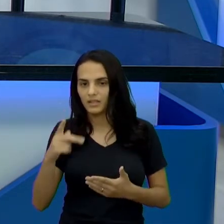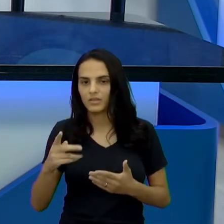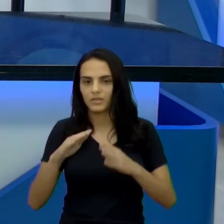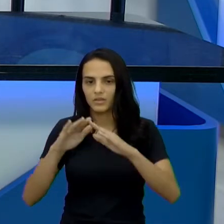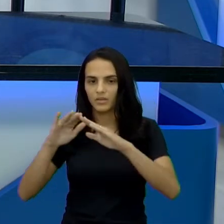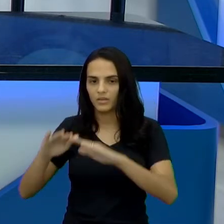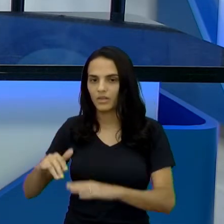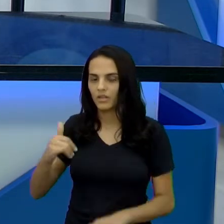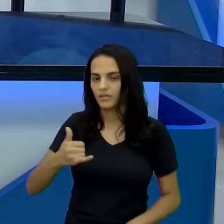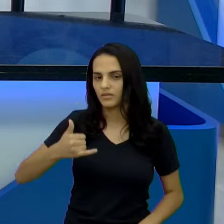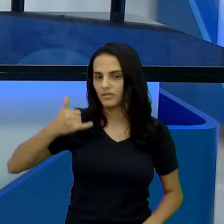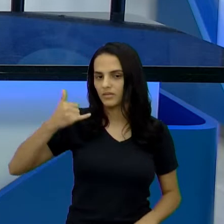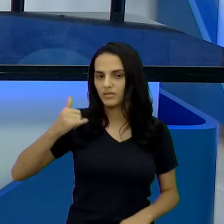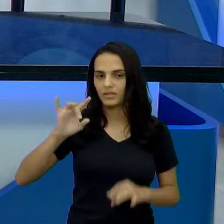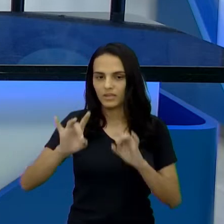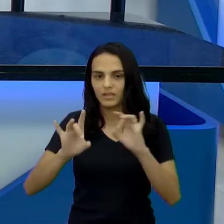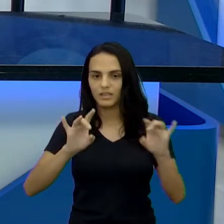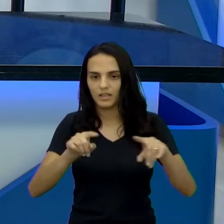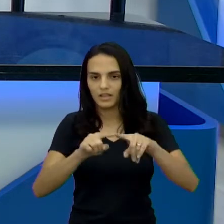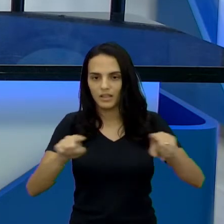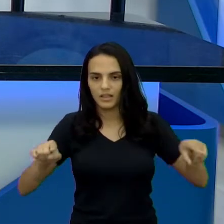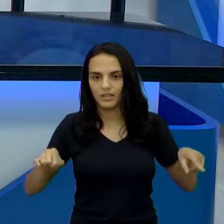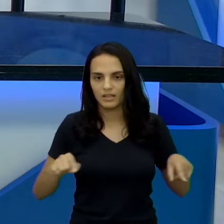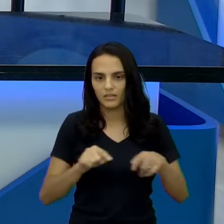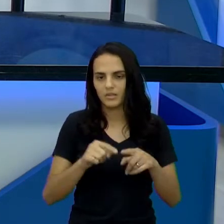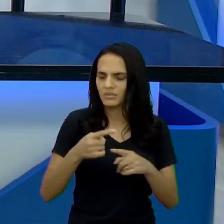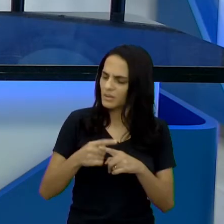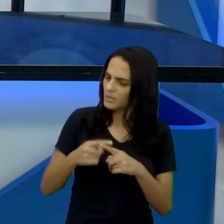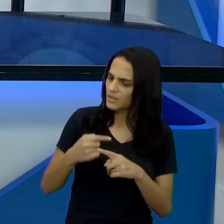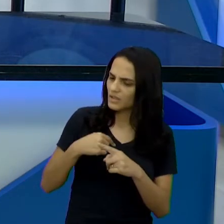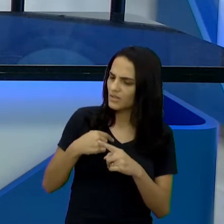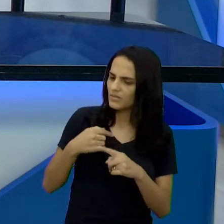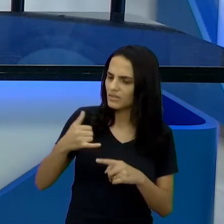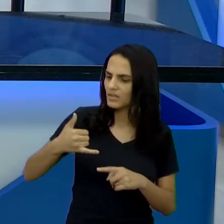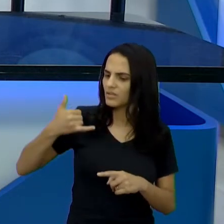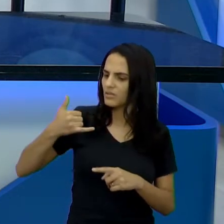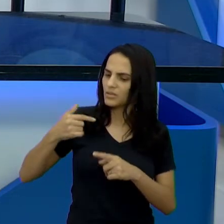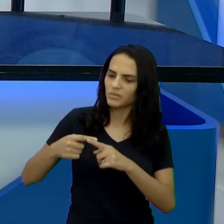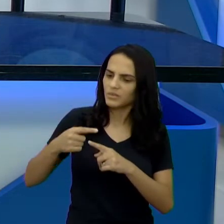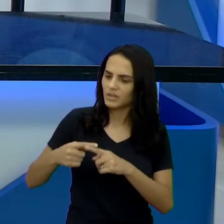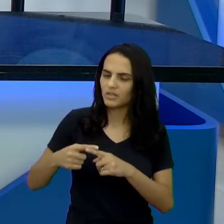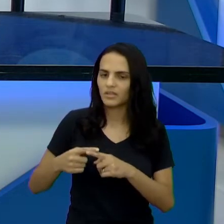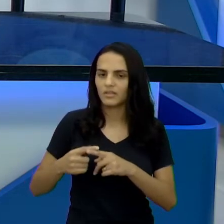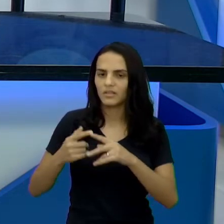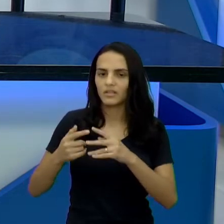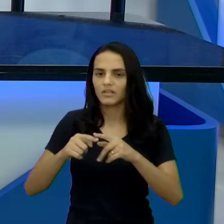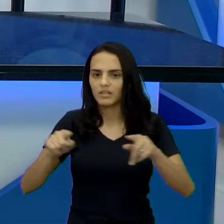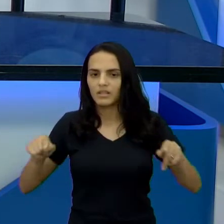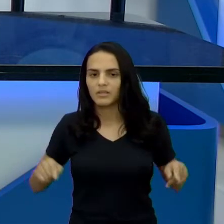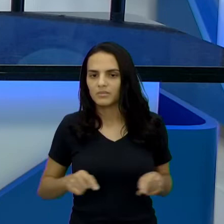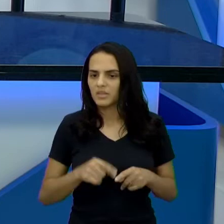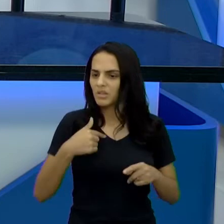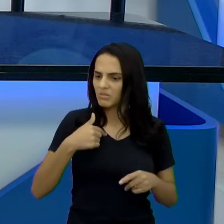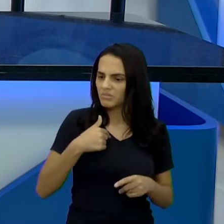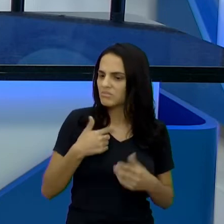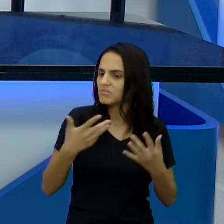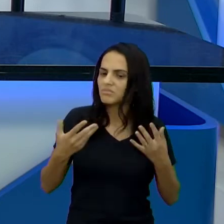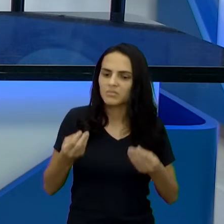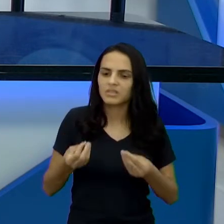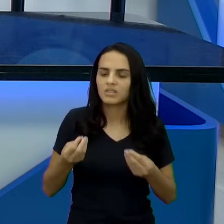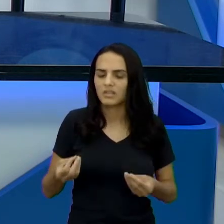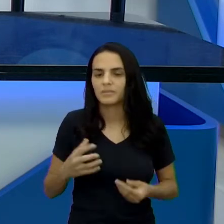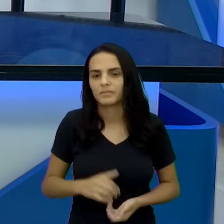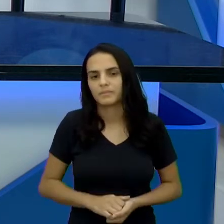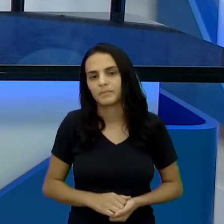telefone em cada mesa. Aí eu olhei e falei, mas por que eu tenho um telefone? Pra que serve isso? Tipo, por que tem um telefone aqui? Eu tenho um celular, por que tem um telefone na minha frente,